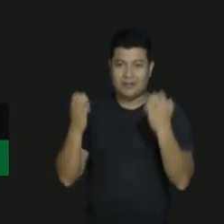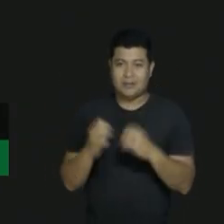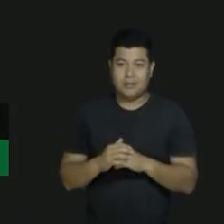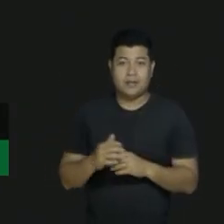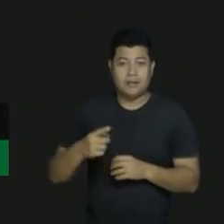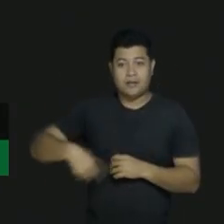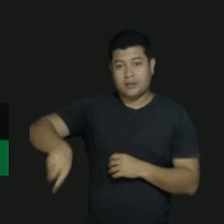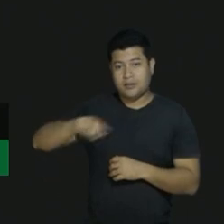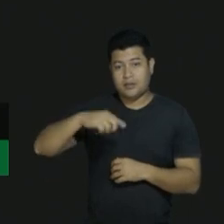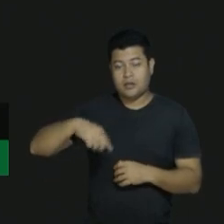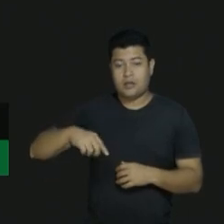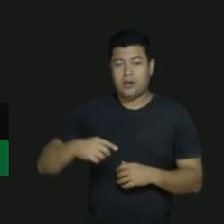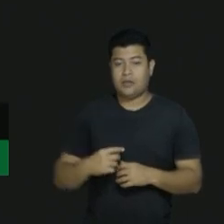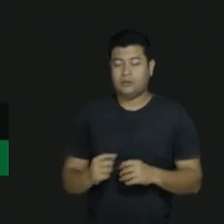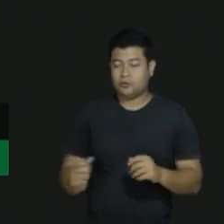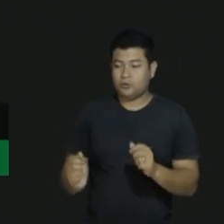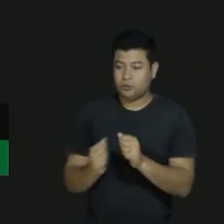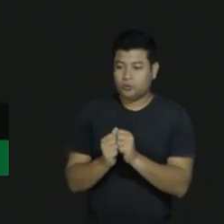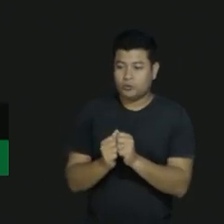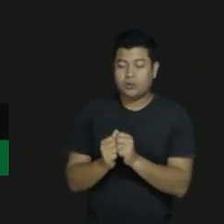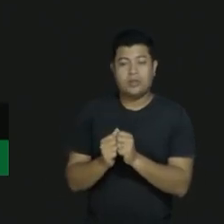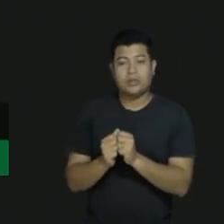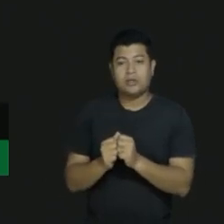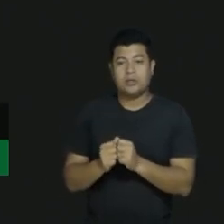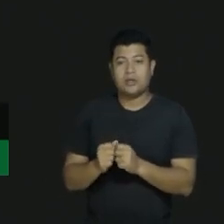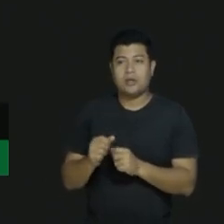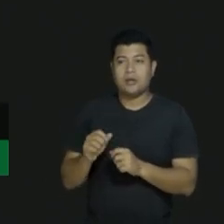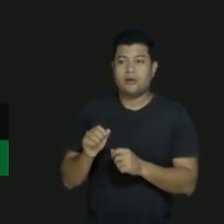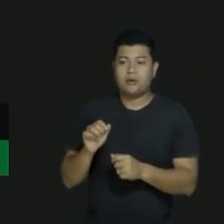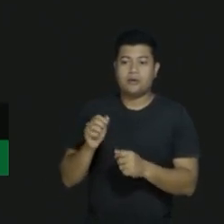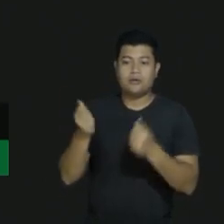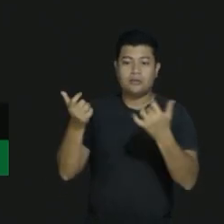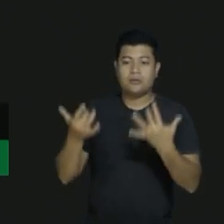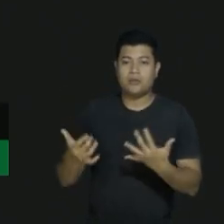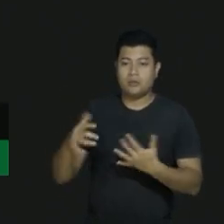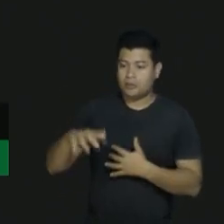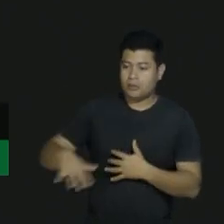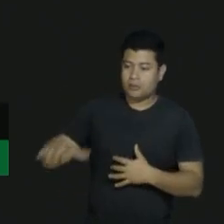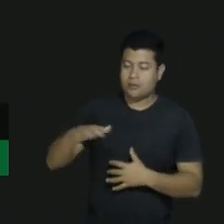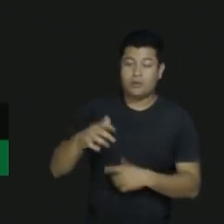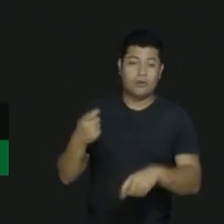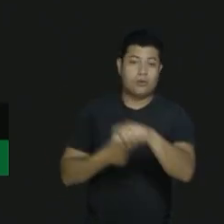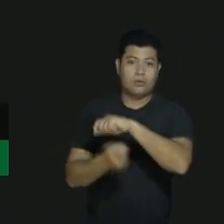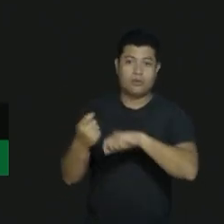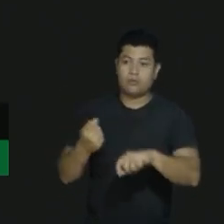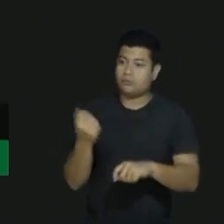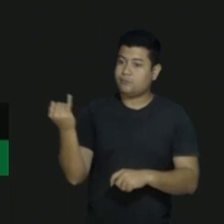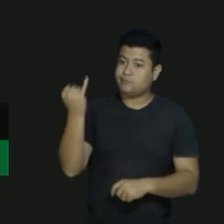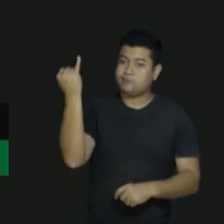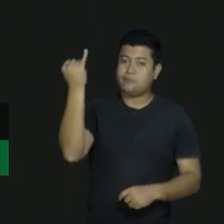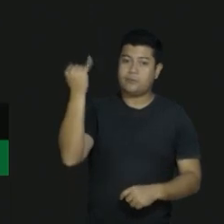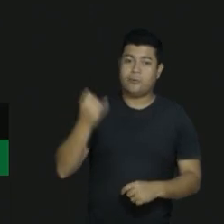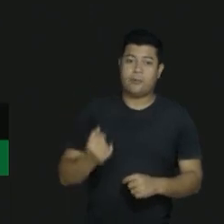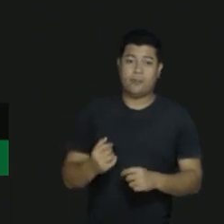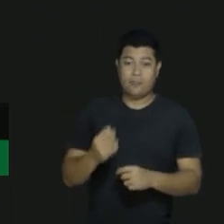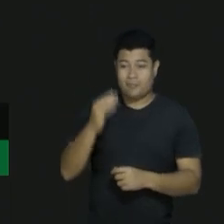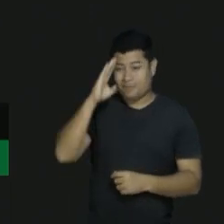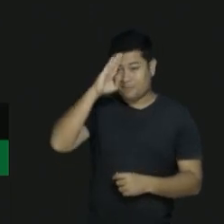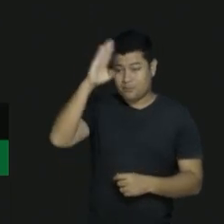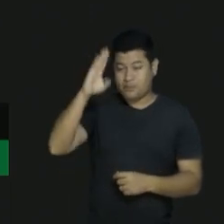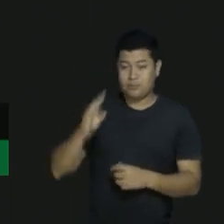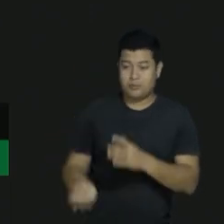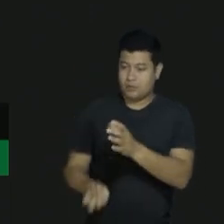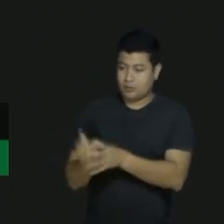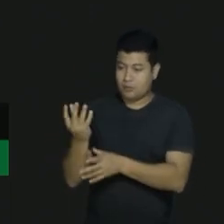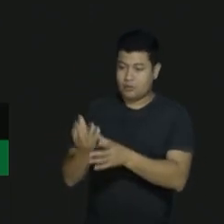falando de setores importantes da economia de Santa Catarina. O setor, principalmente da agricultura, através da pesca, né? Esse